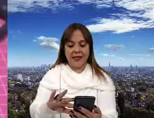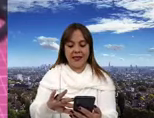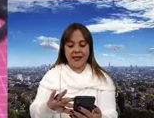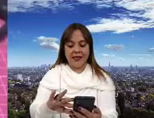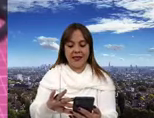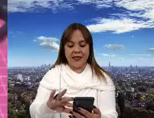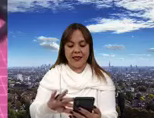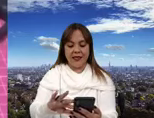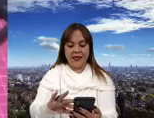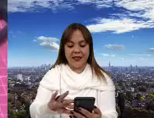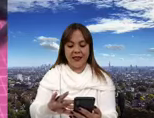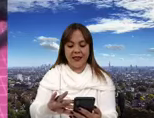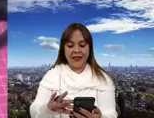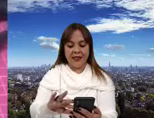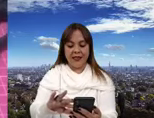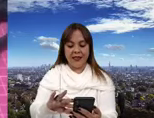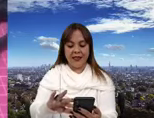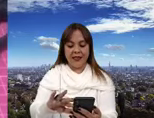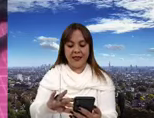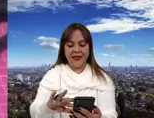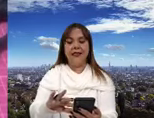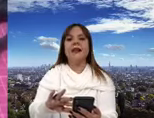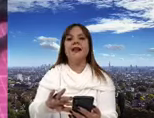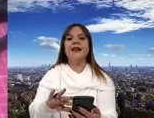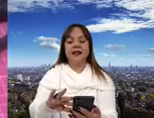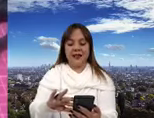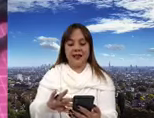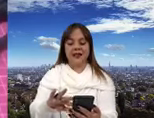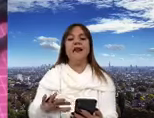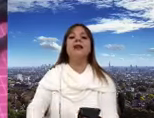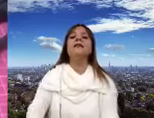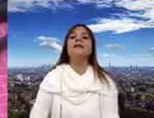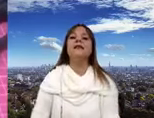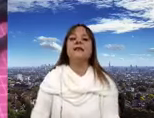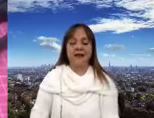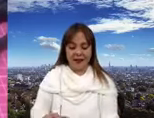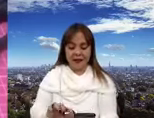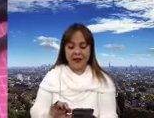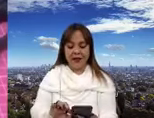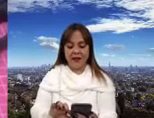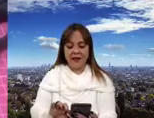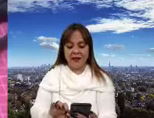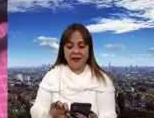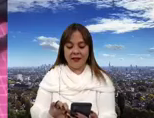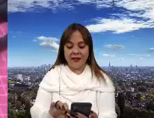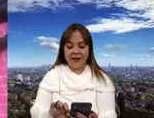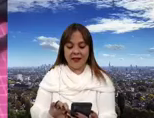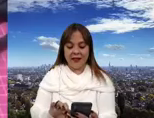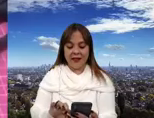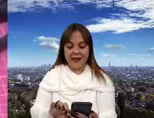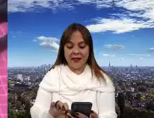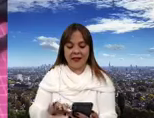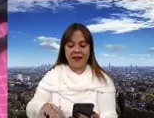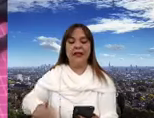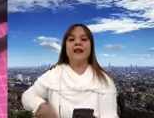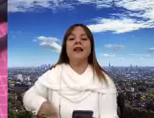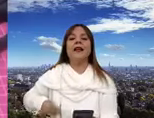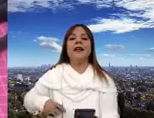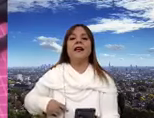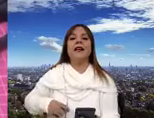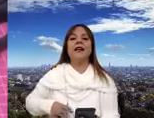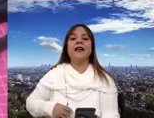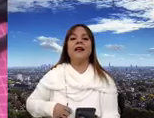E segurei um pouquinho, tá vendo? Sim. Aí Olha lá. tira e coloca a outra. Oh, meu Deus!